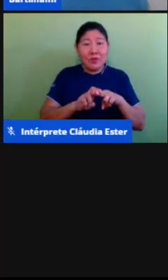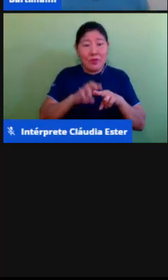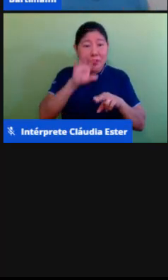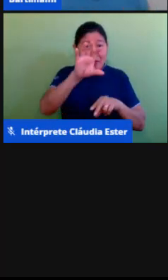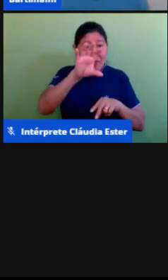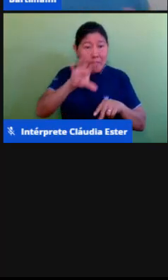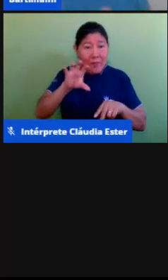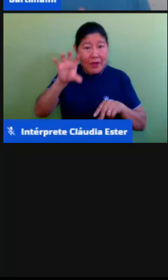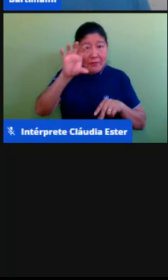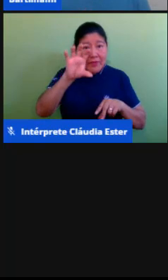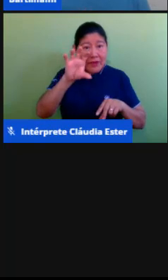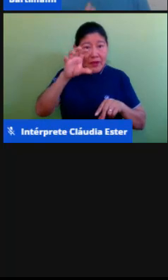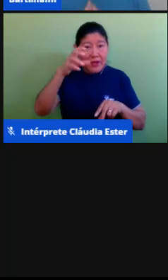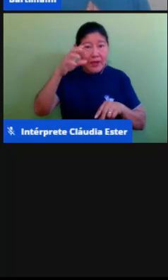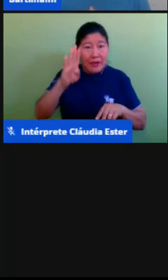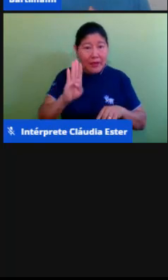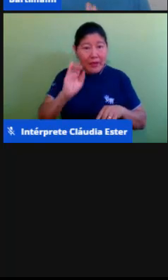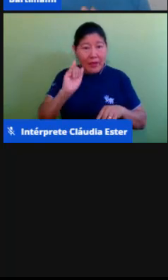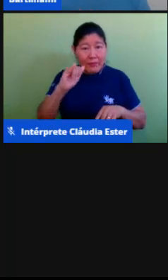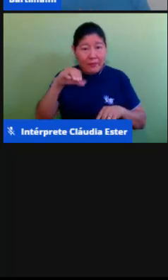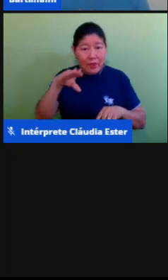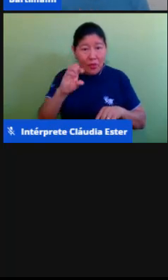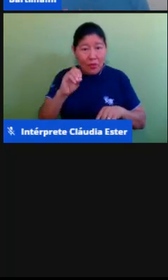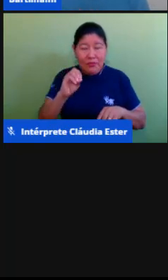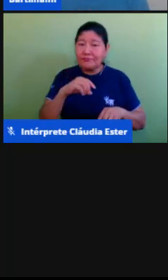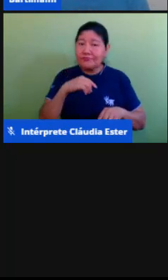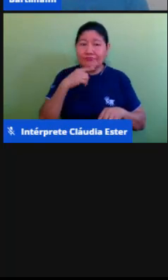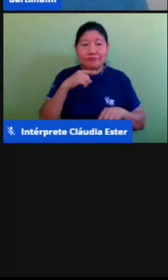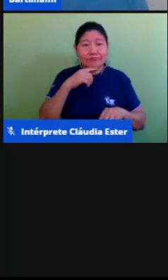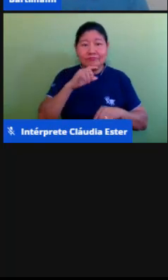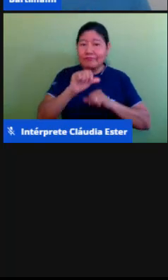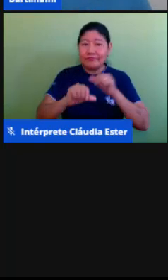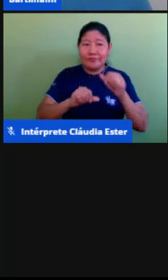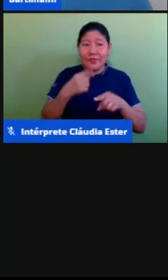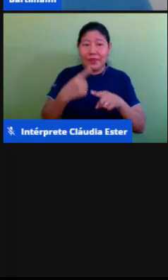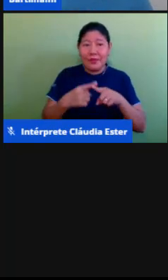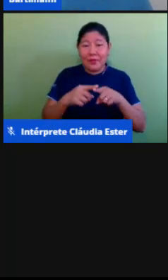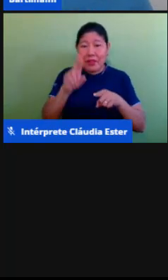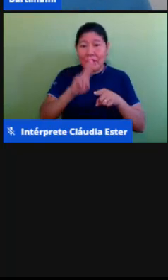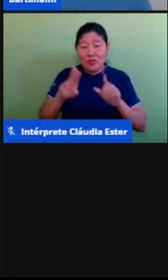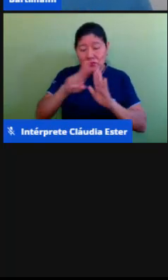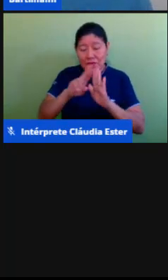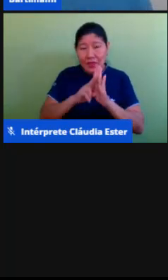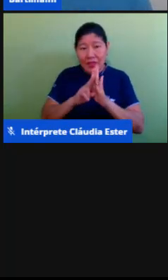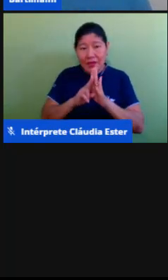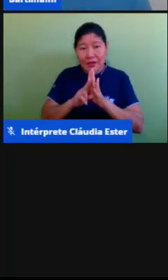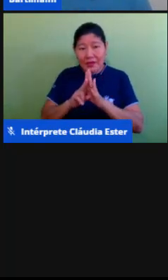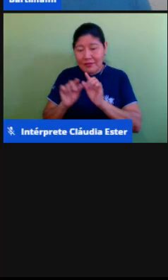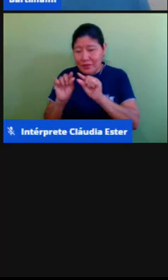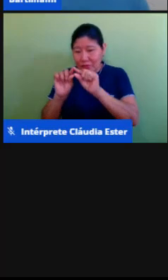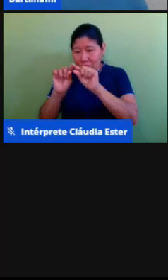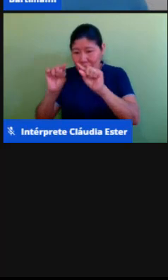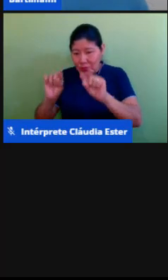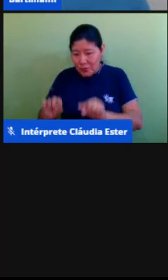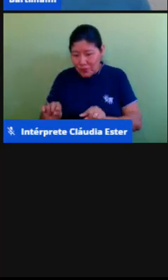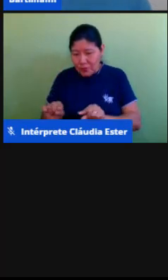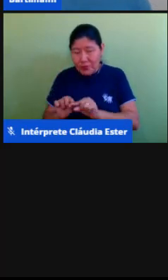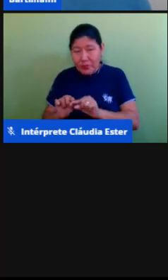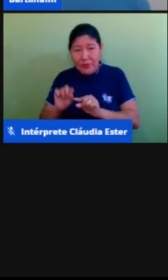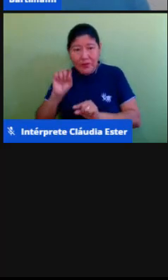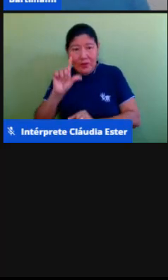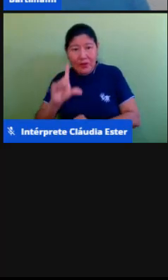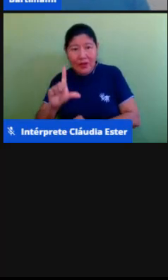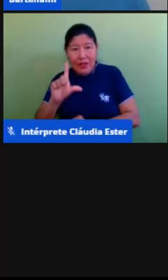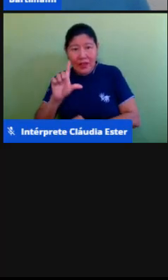legenda pré-definida. Inclusive, essa legenda, depois ela pode ser adaptada. Você pode colocar essas cores no Word, você pode colocar